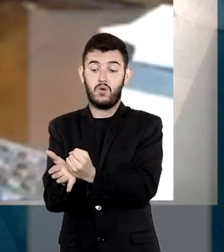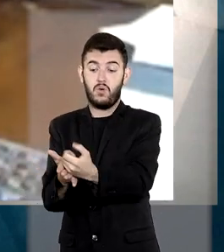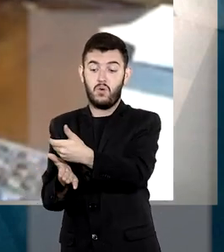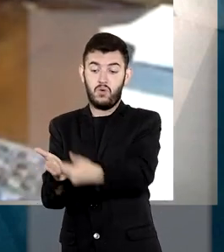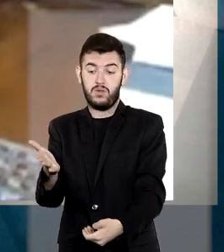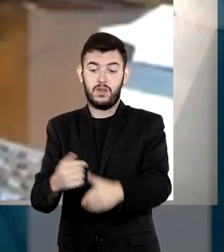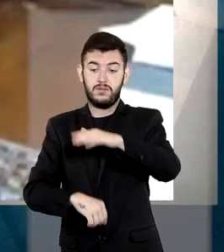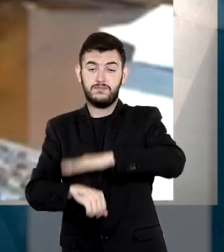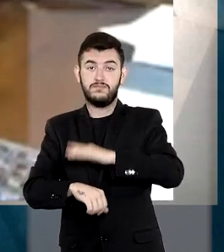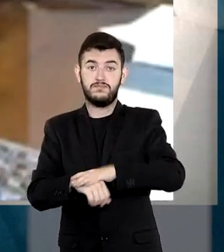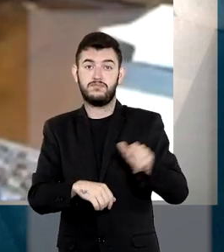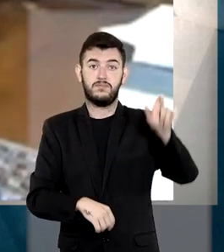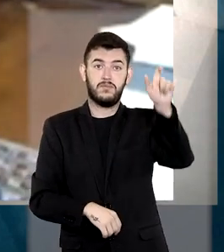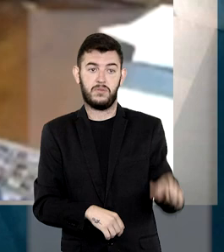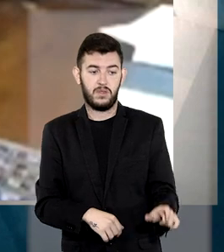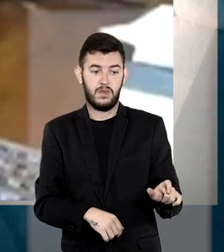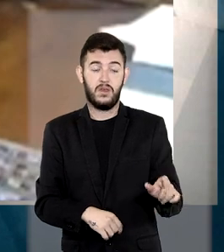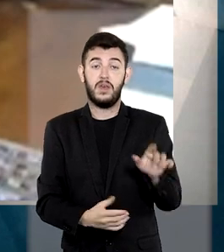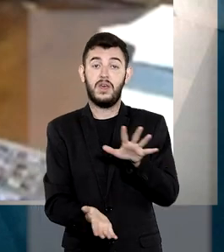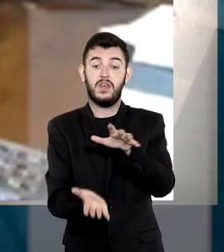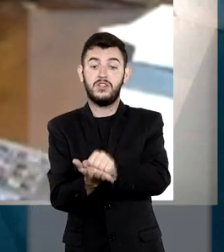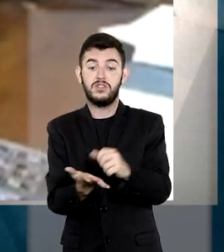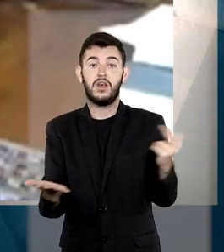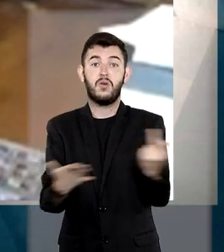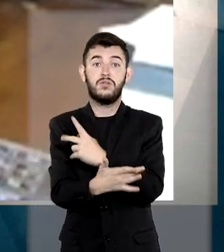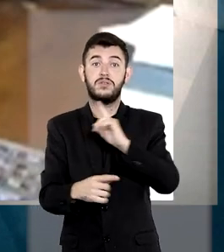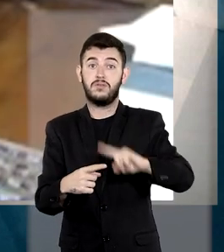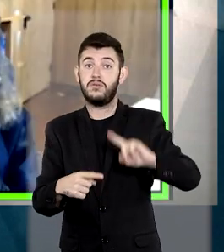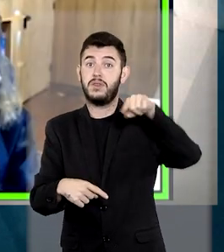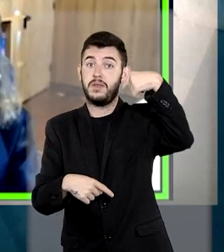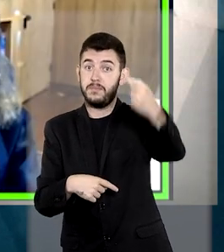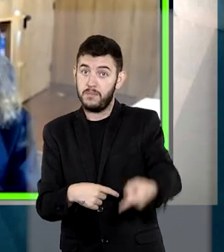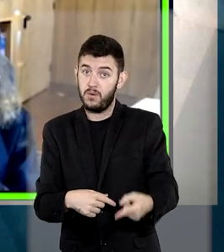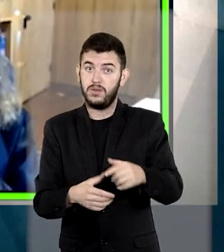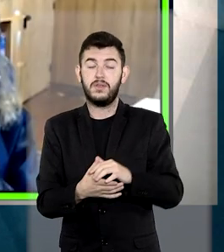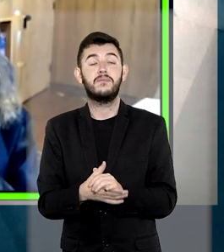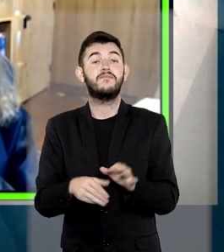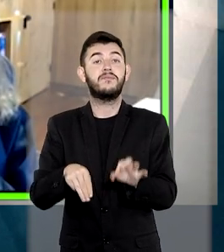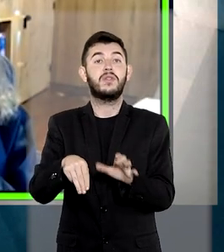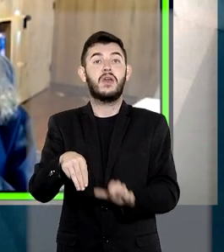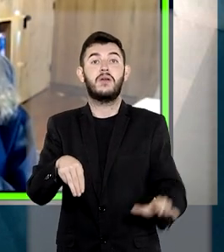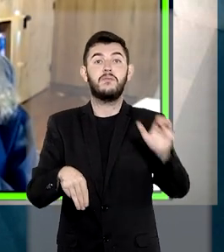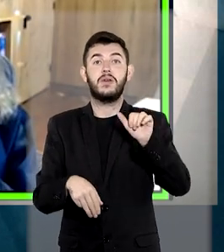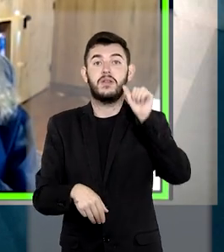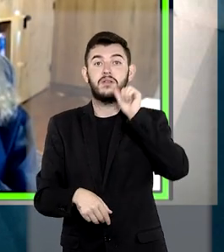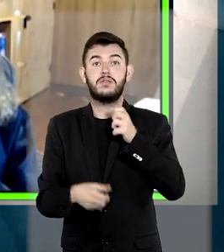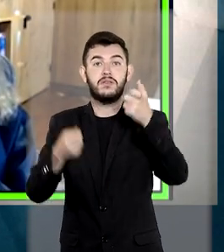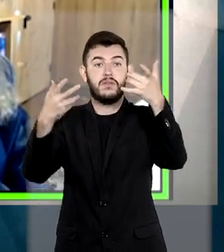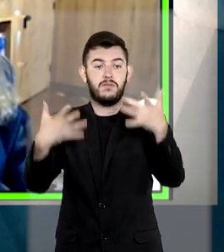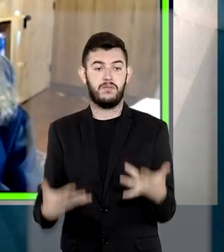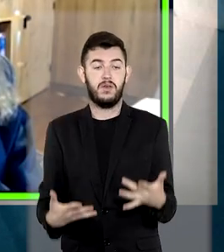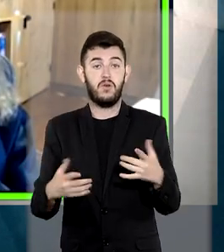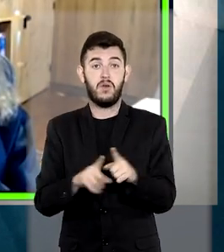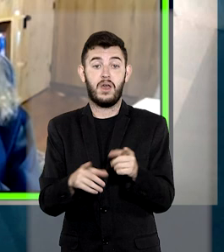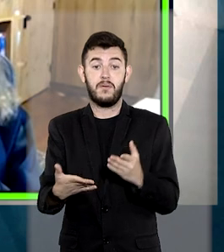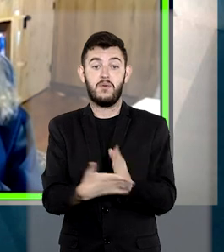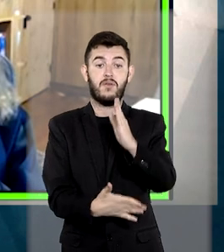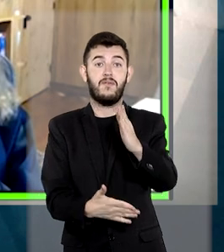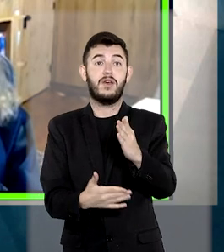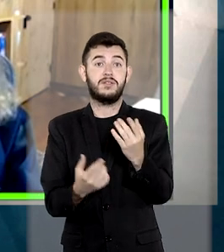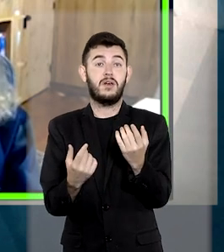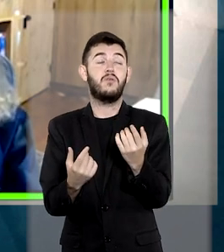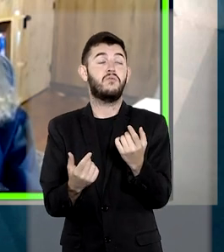produzidos pelo contrato particular e por seu posterior registro. A ministra destacou que o requerimento e o deferimento da